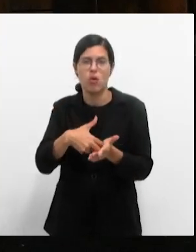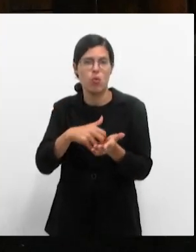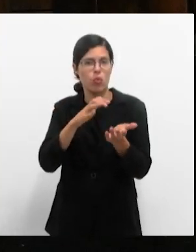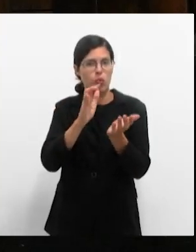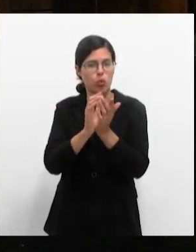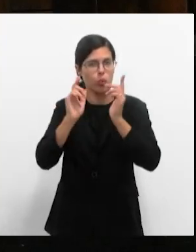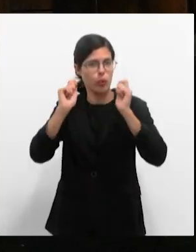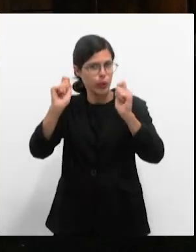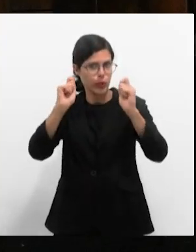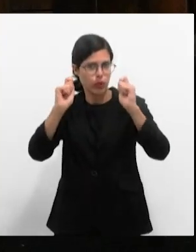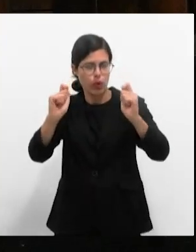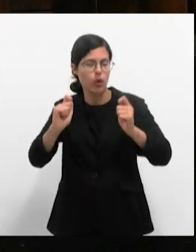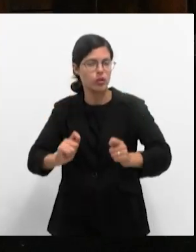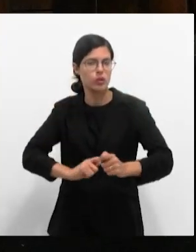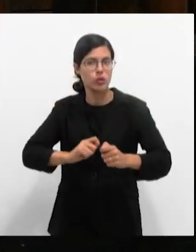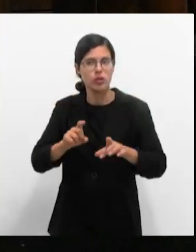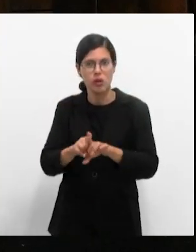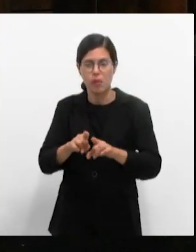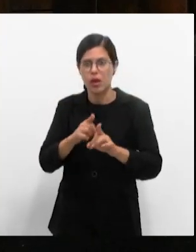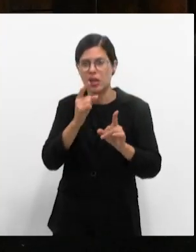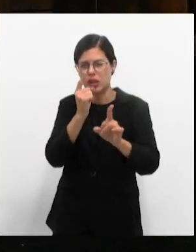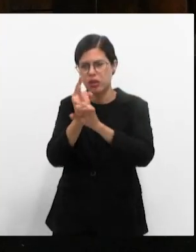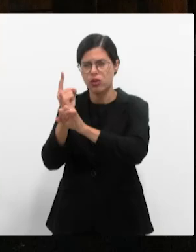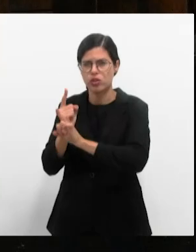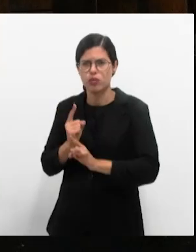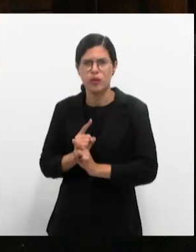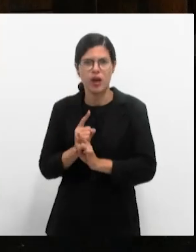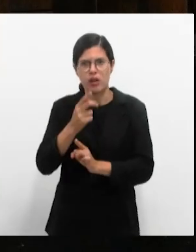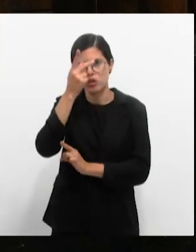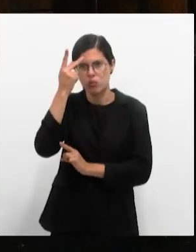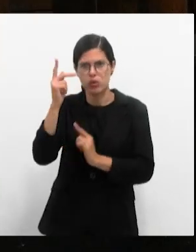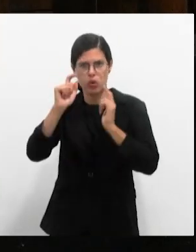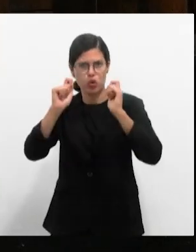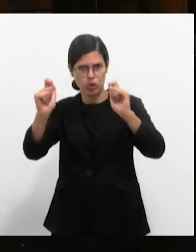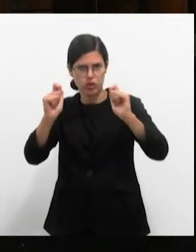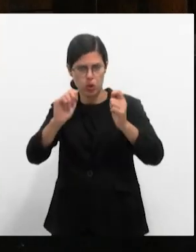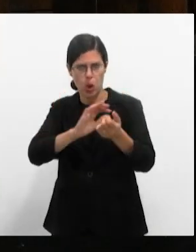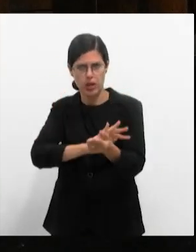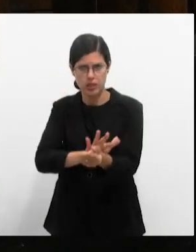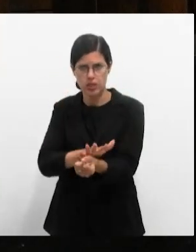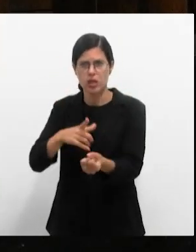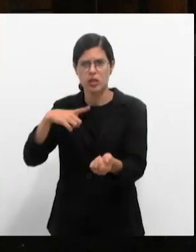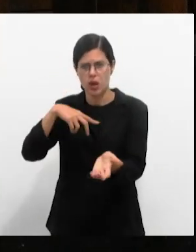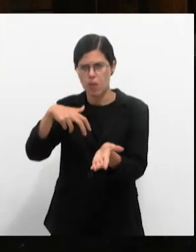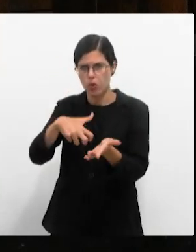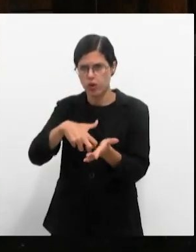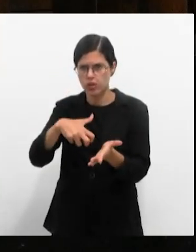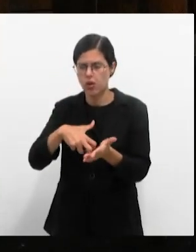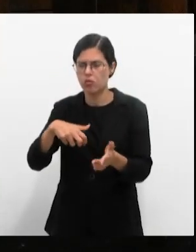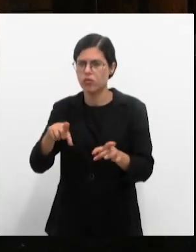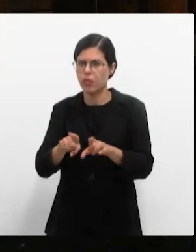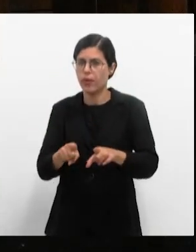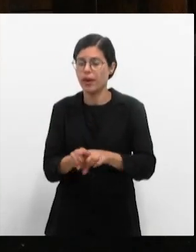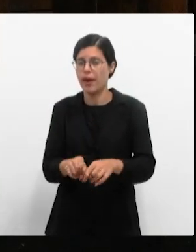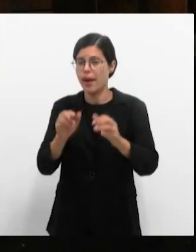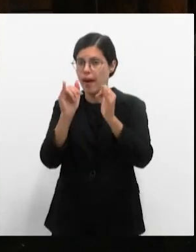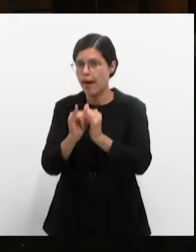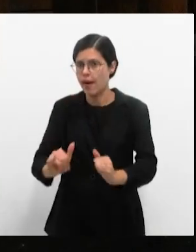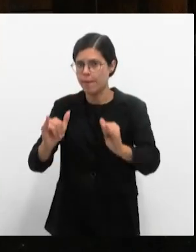ato, identificação dos torcedores racistas, então também tem punição para os mesmos, campanha